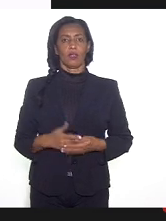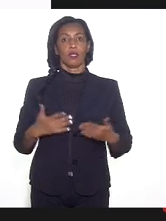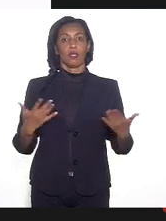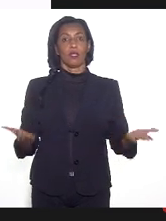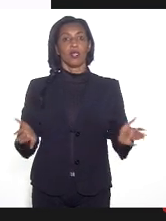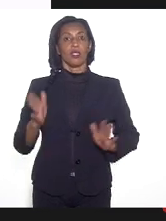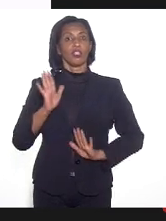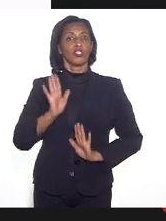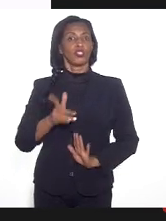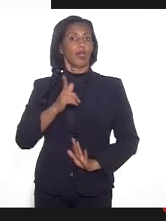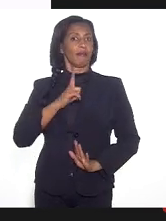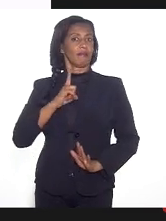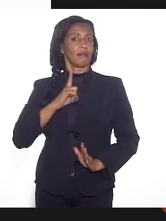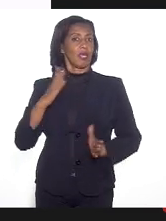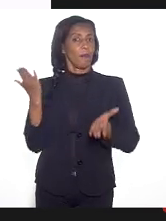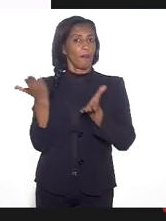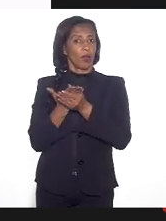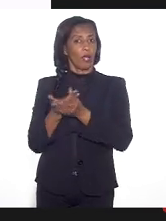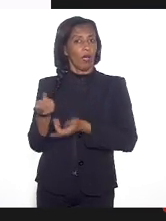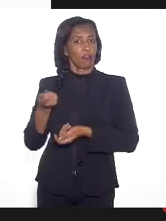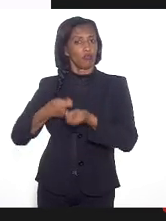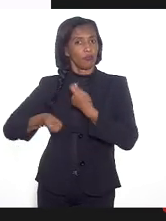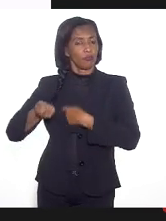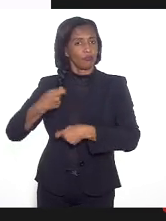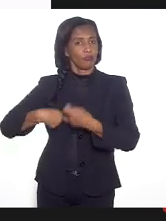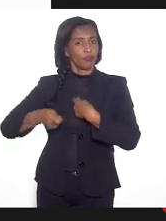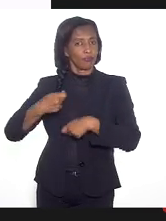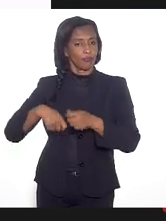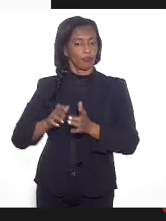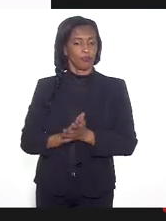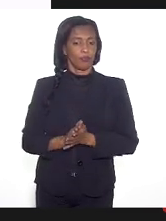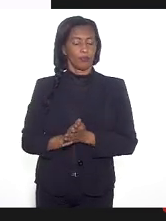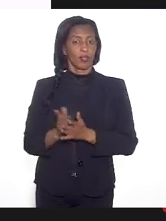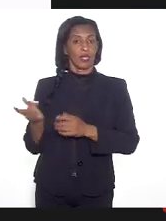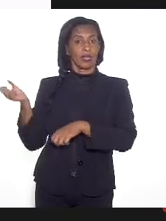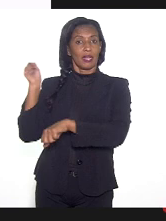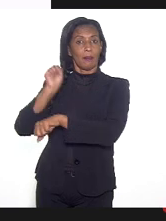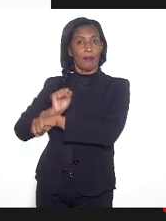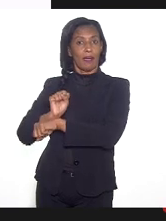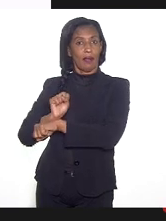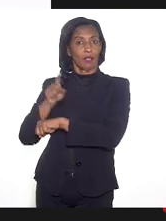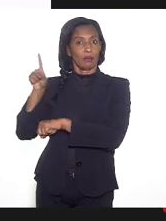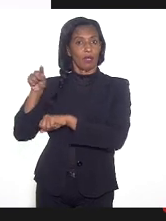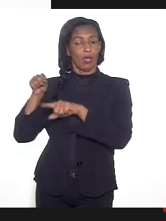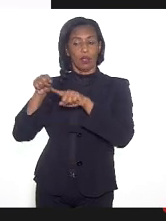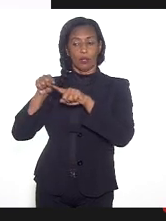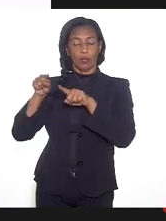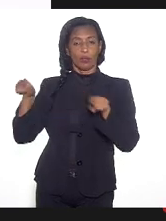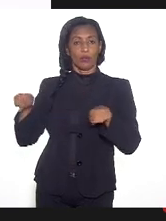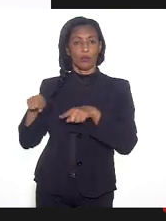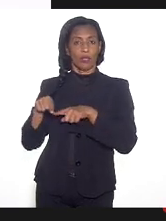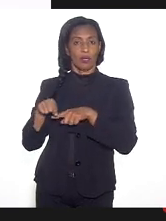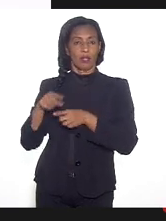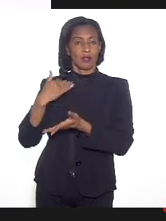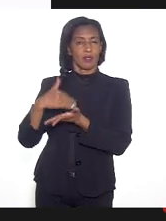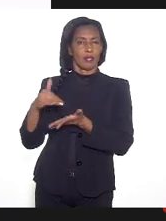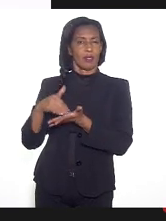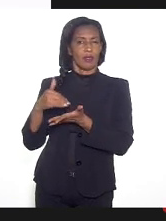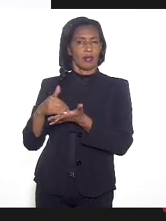já existe um processo administrativo que está parado lá no gabinete da Secretaria de Defesa